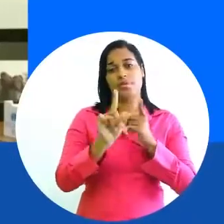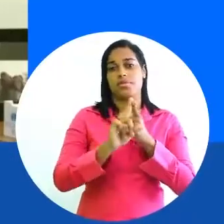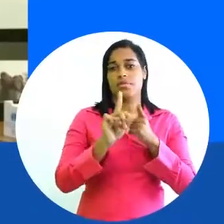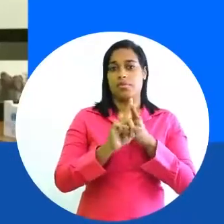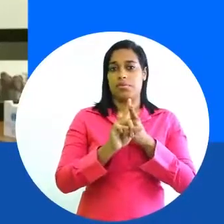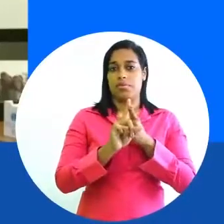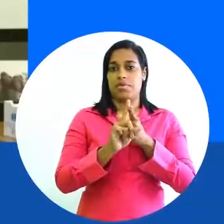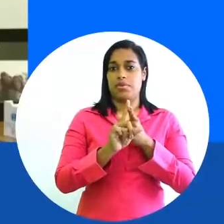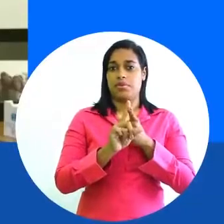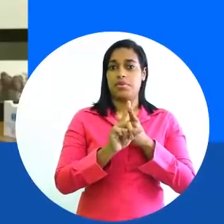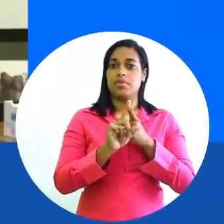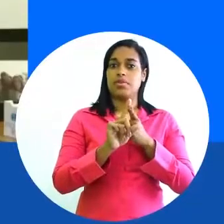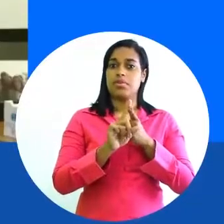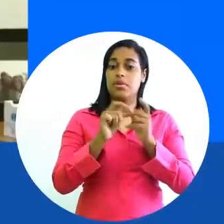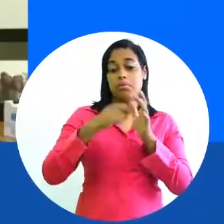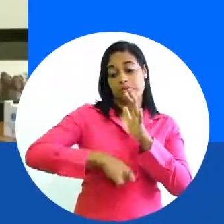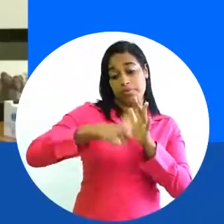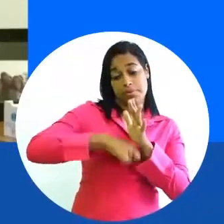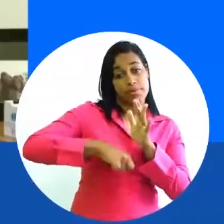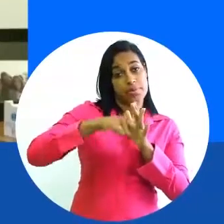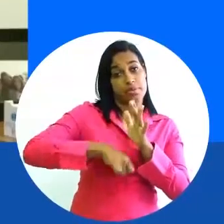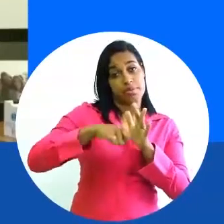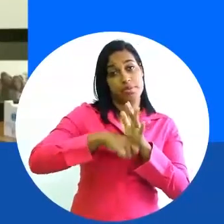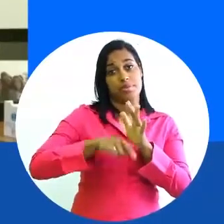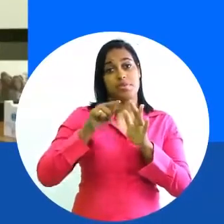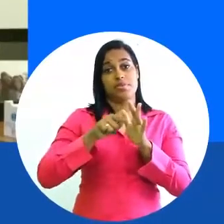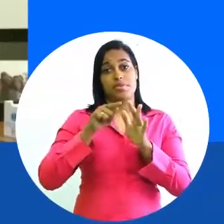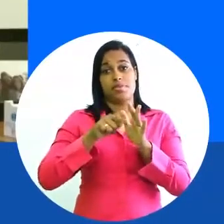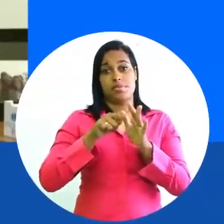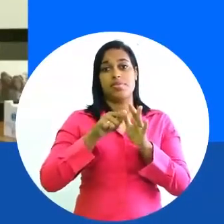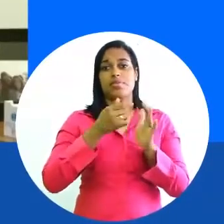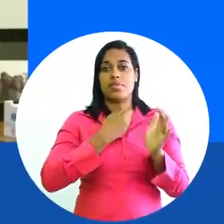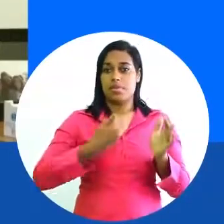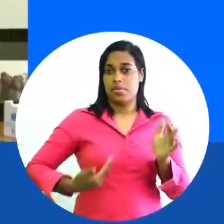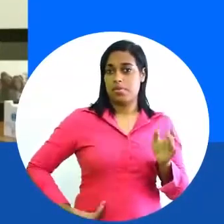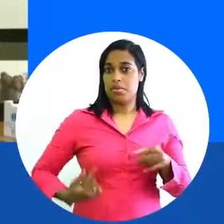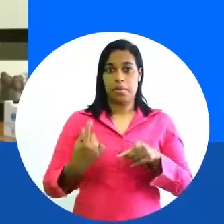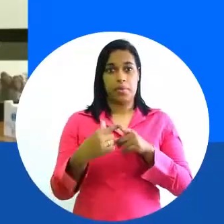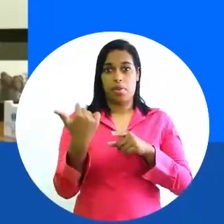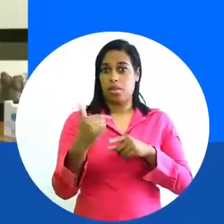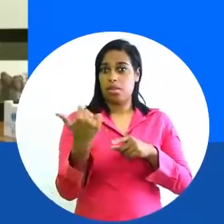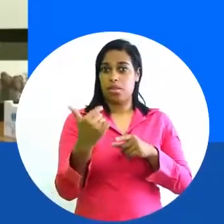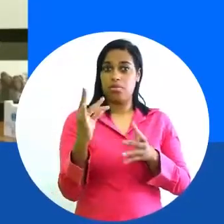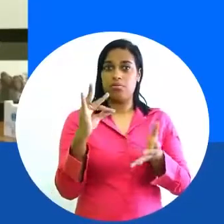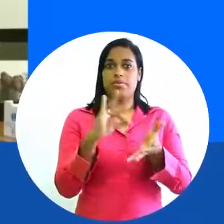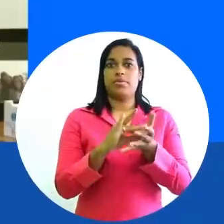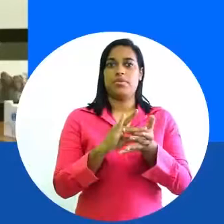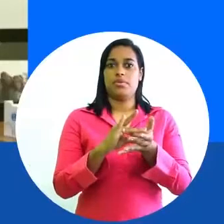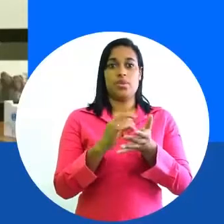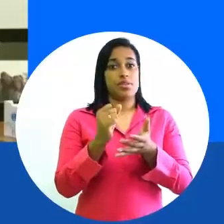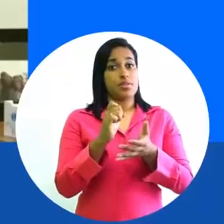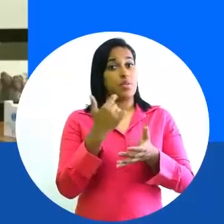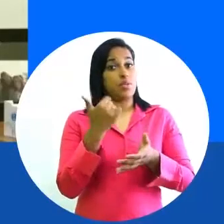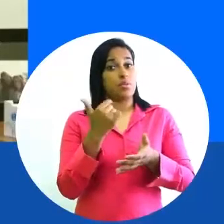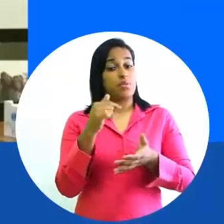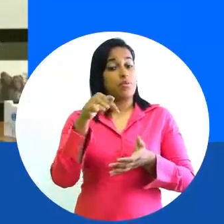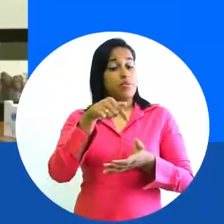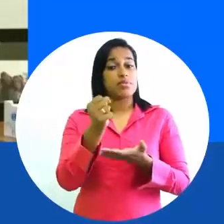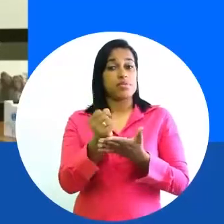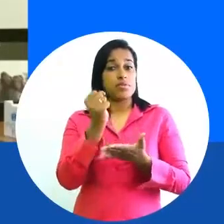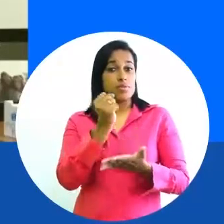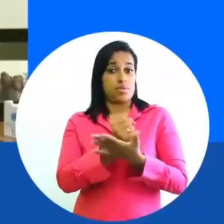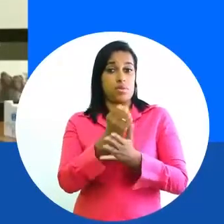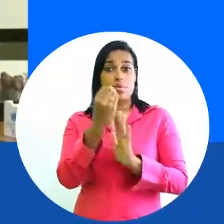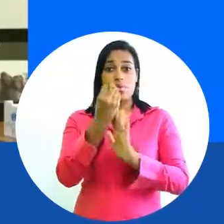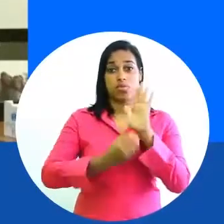numa possível exigência em relação ao ente público, porque não há uma presunção de verdade se eu não mantiver esse documento na forma